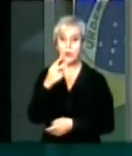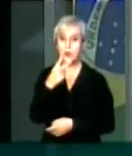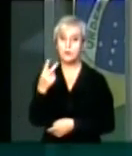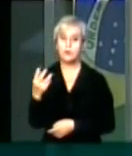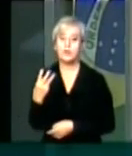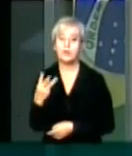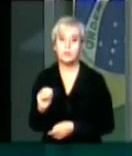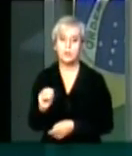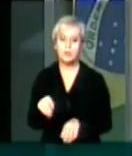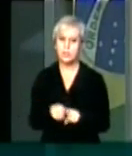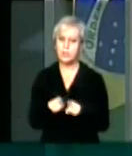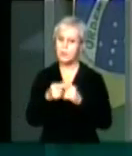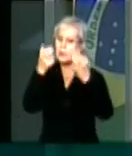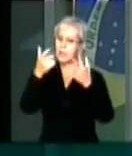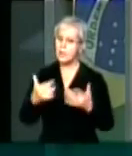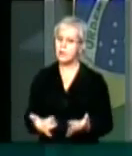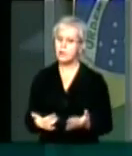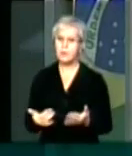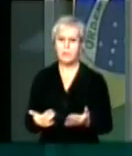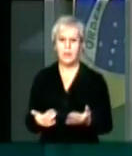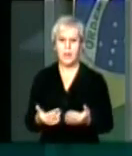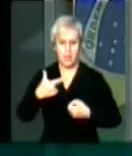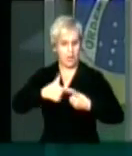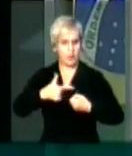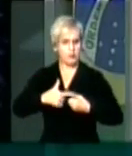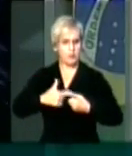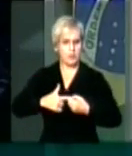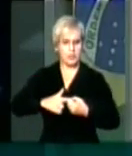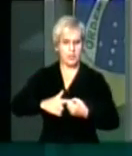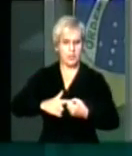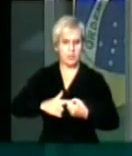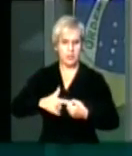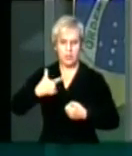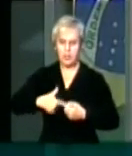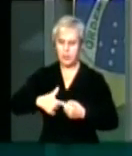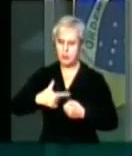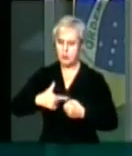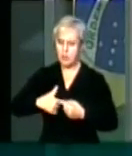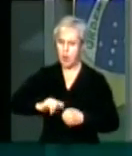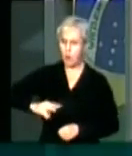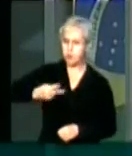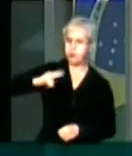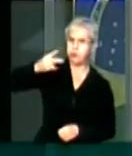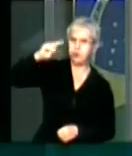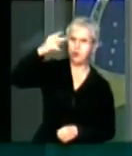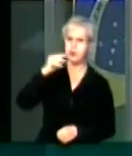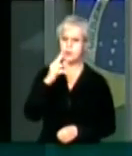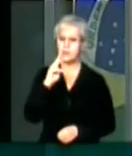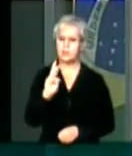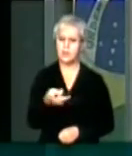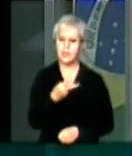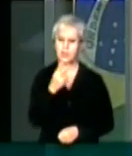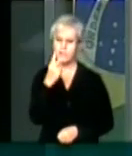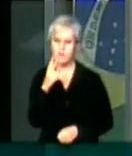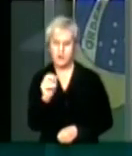não justificar ou dar uma solução para que o combustível, a gasolina, não chegue ao bolso do brasileiro a R$ 3,20 em alguns